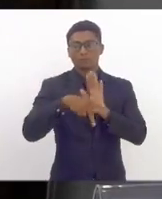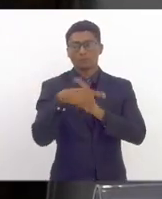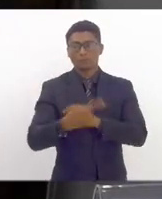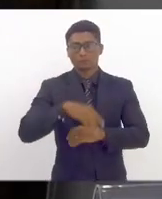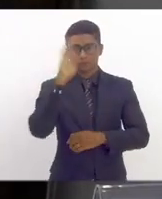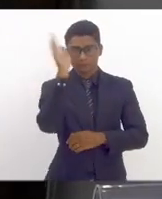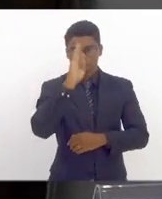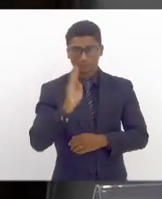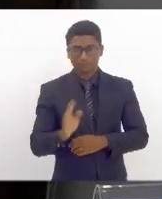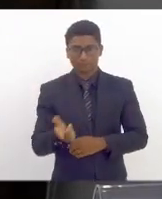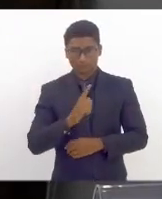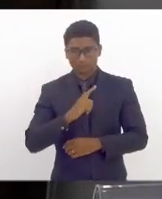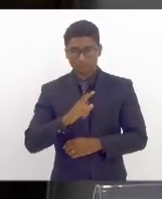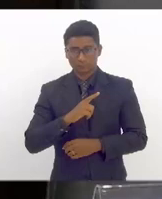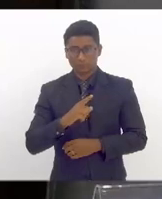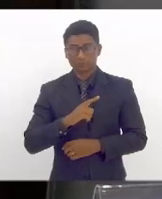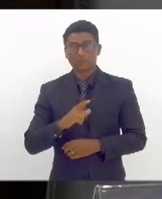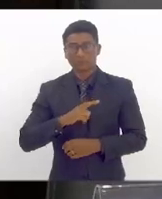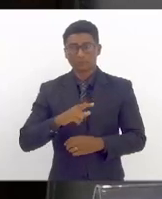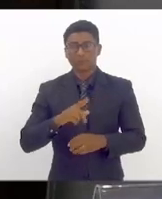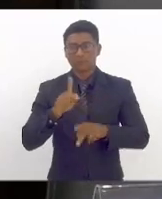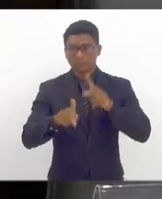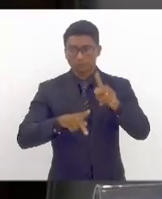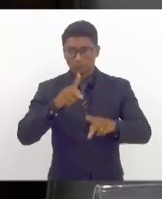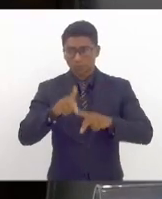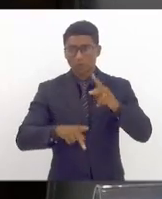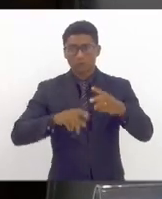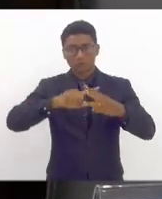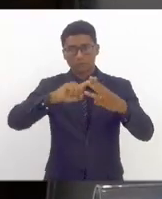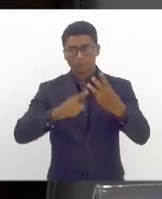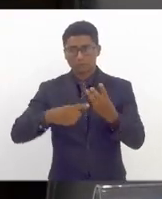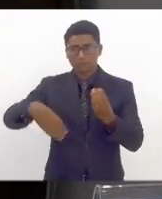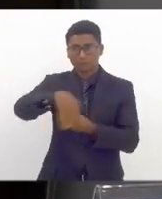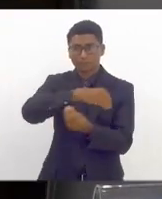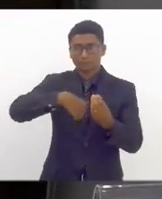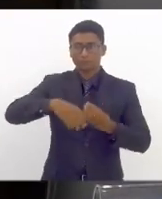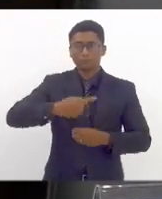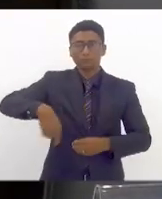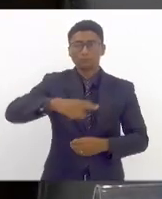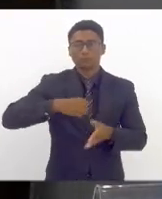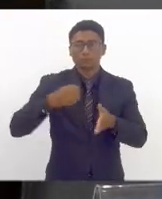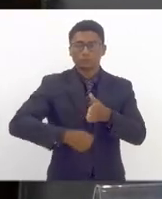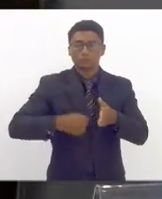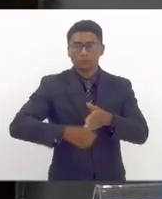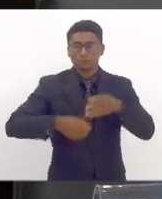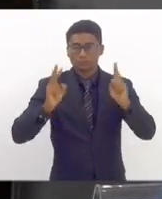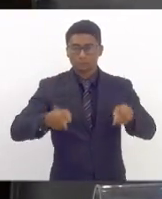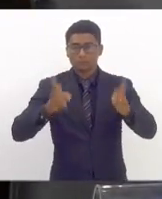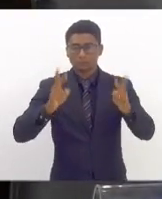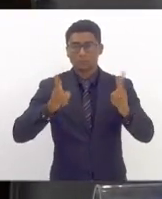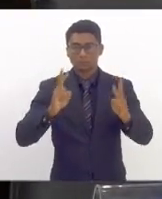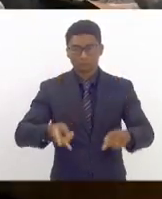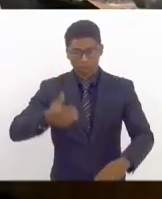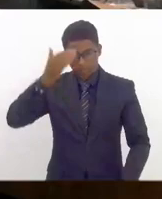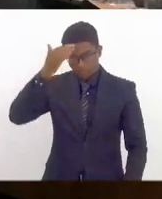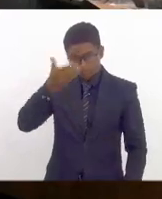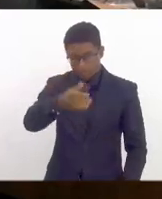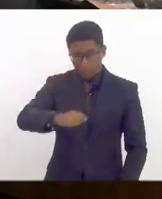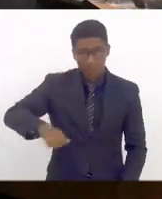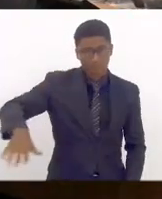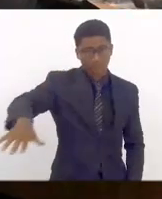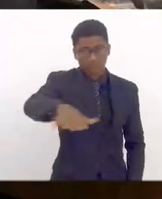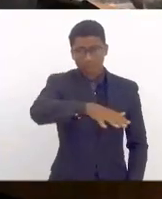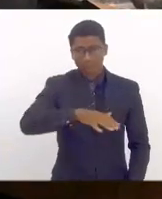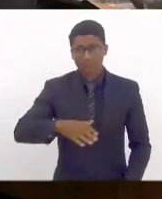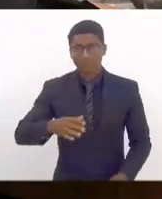somos filhos de três sangues então nós sempre vamos lutar pelo que é nosso Muito obrigado a todos Obrigado a todos